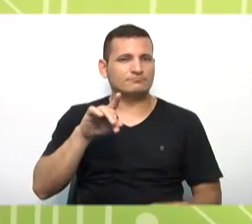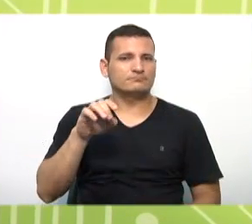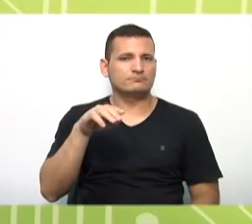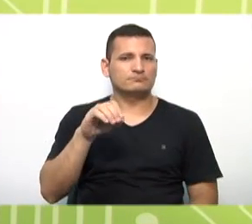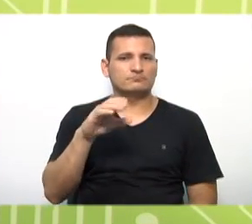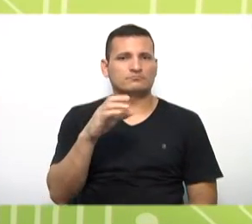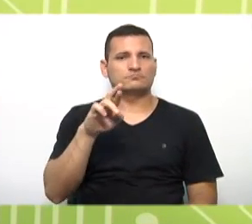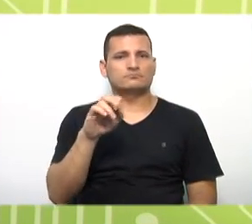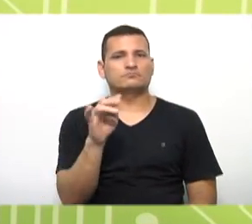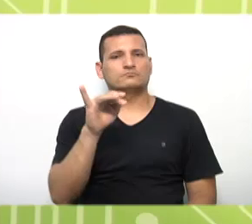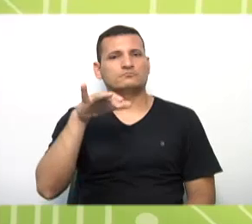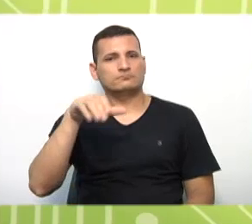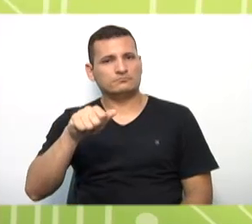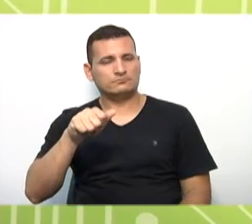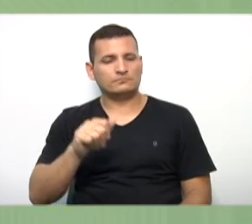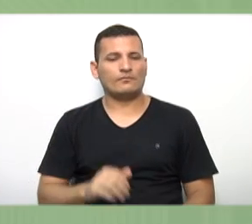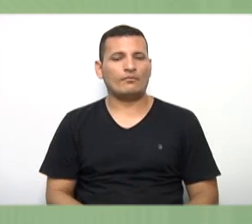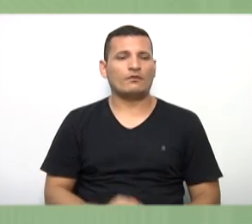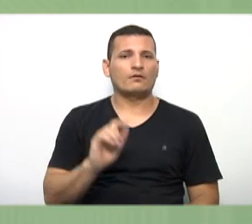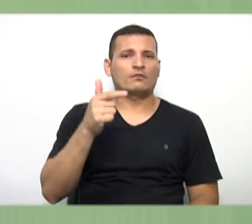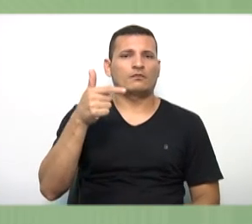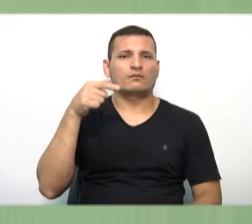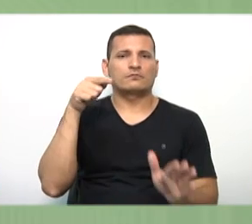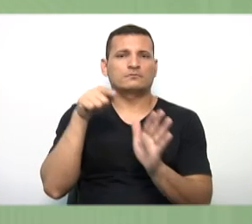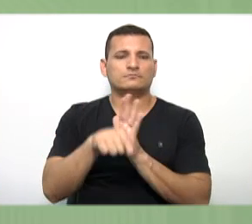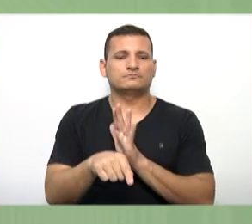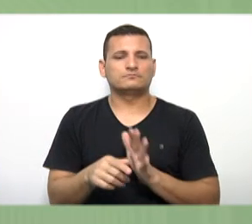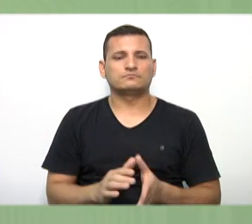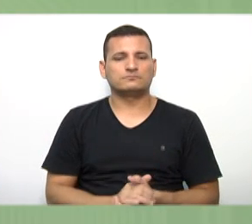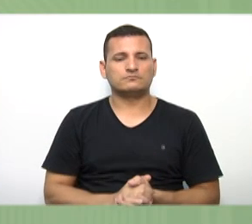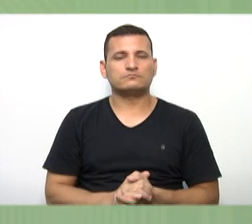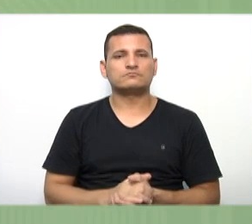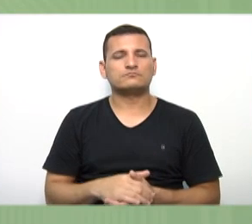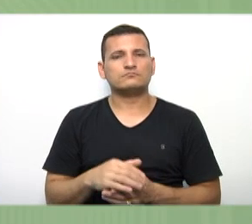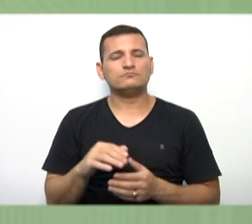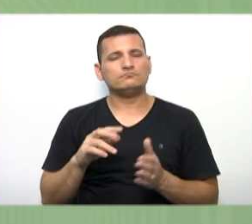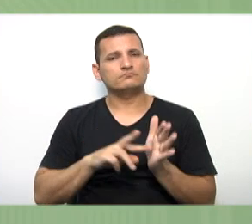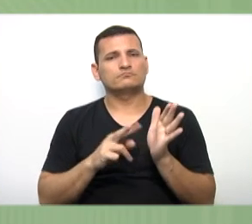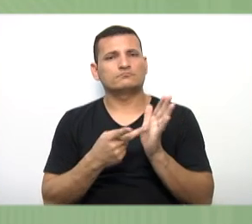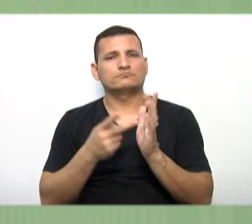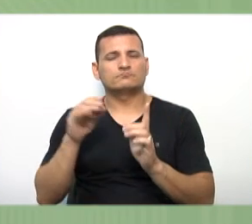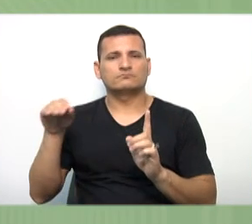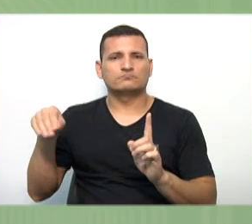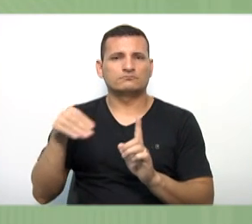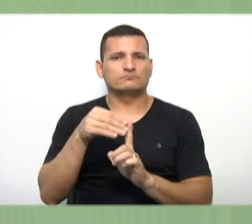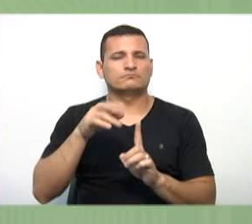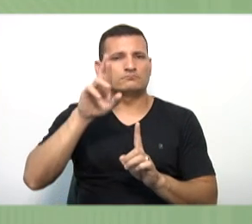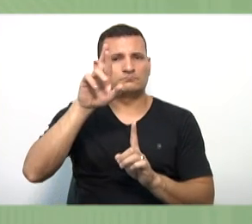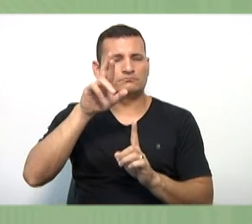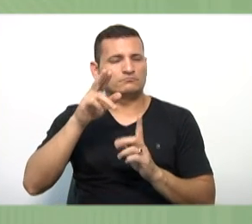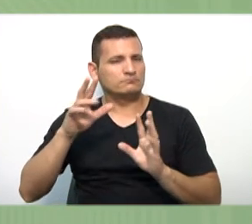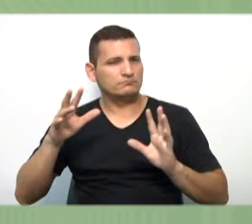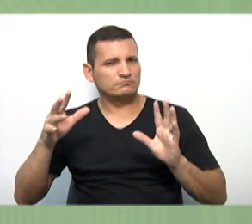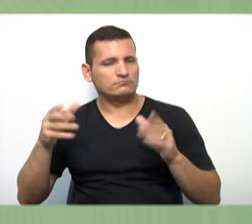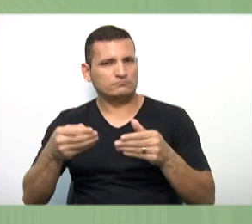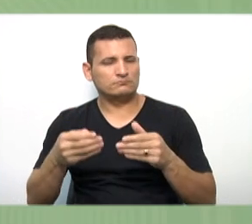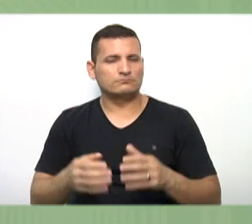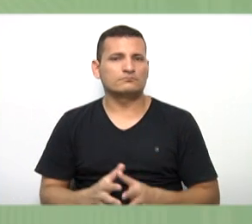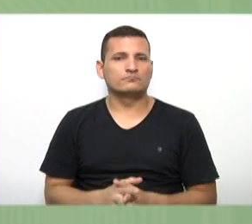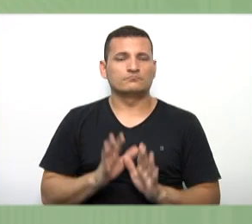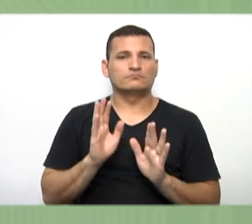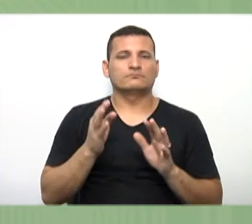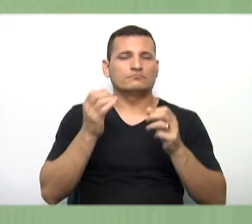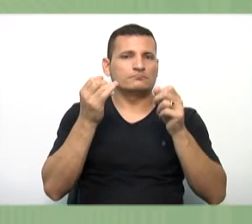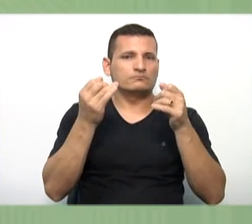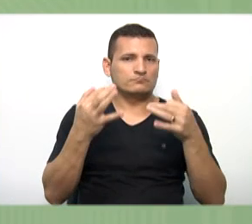aí, nossa segunda pergunta era o que é centralizar, qual a definição de centralizar? Nós já falamos isso